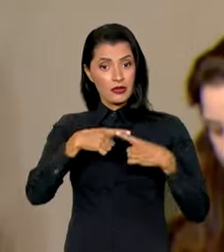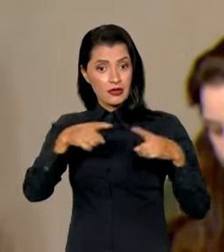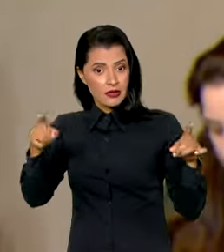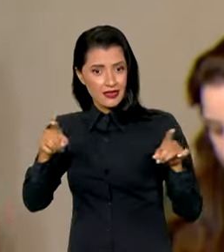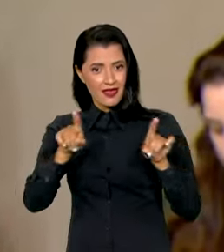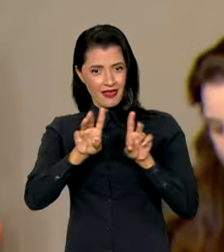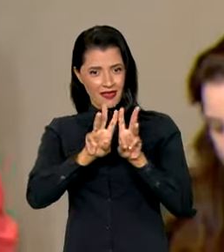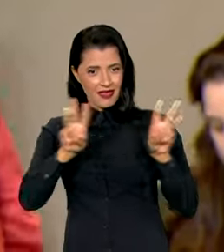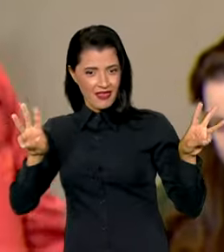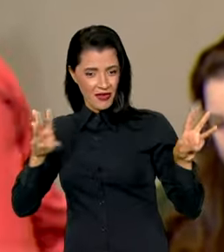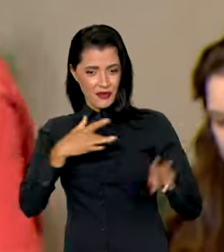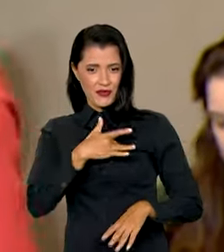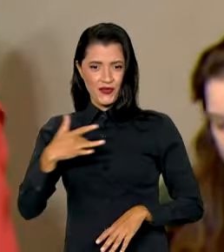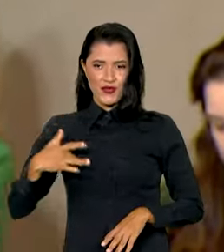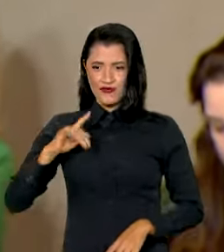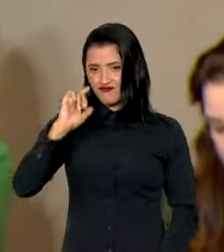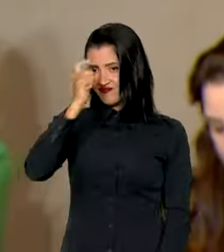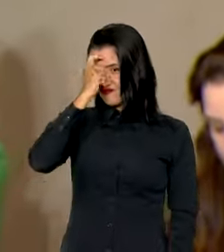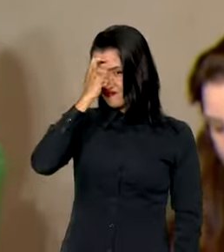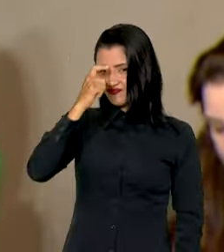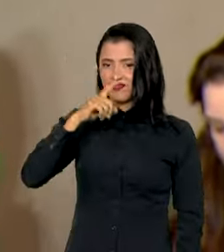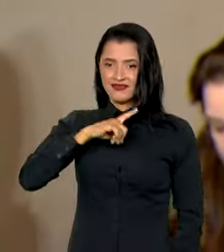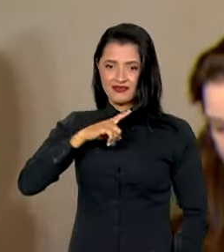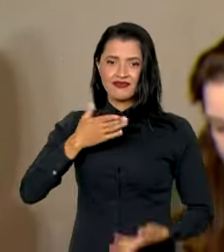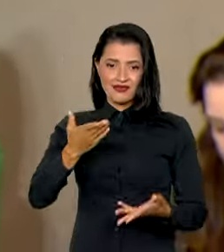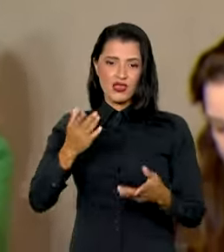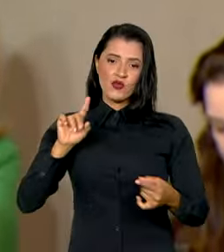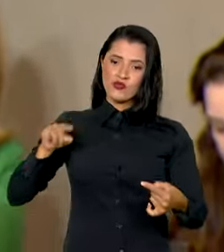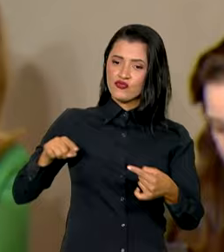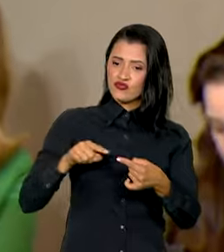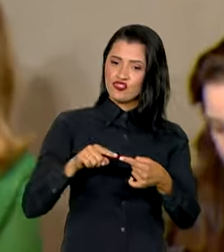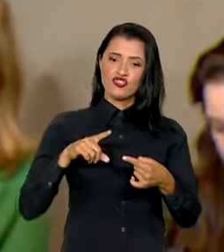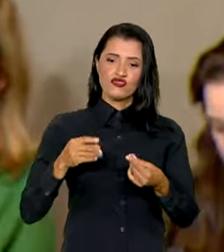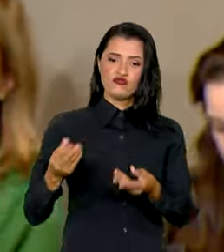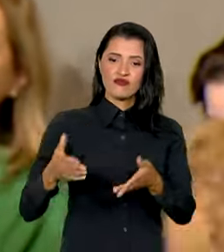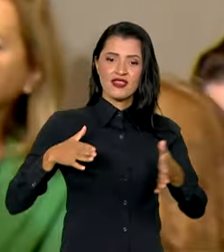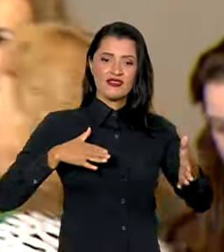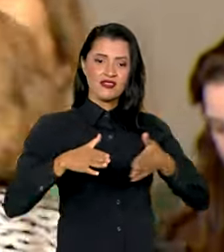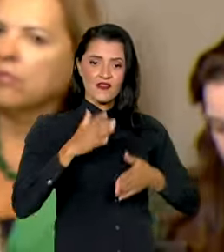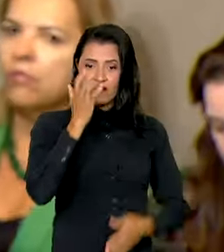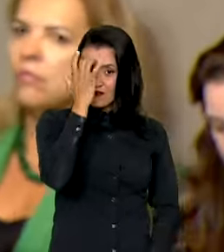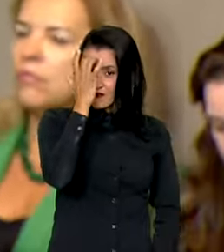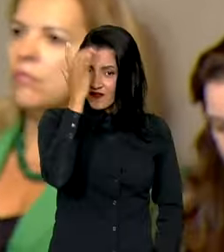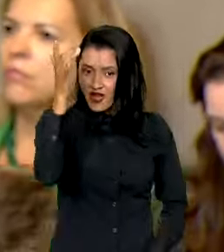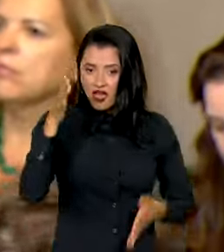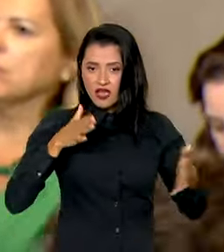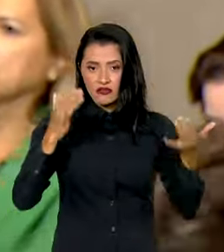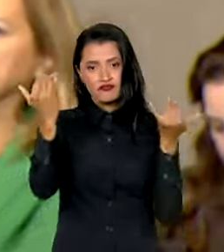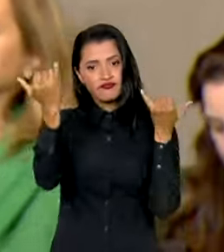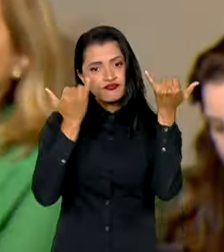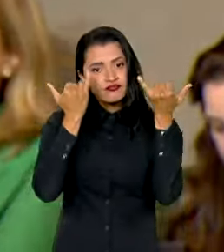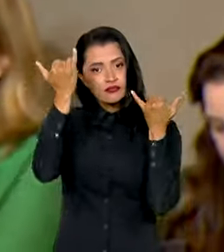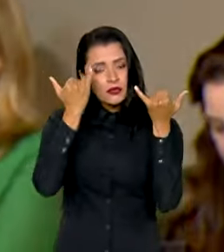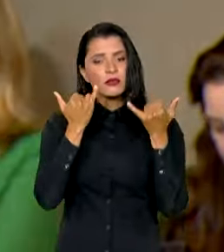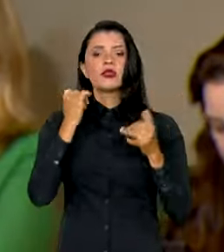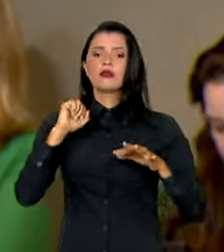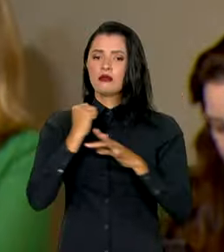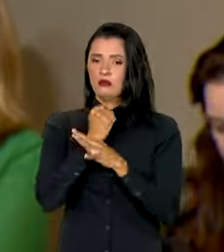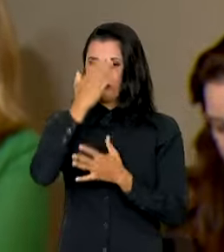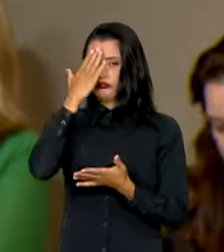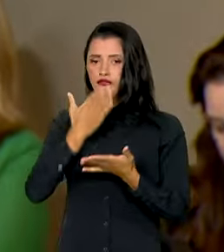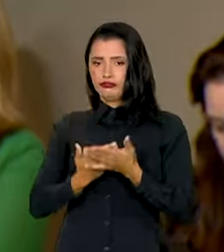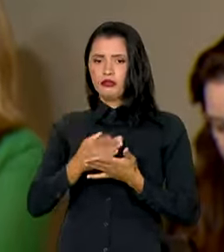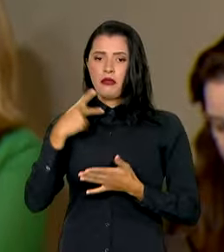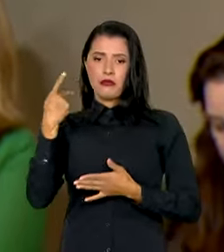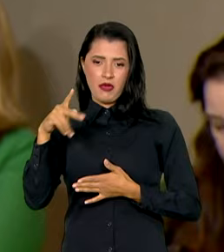portal Saúde com Ciência, tem como objetivo dar acesso facilitado a informações confiáveis em saúde para